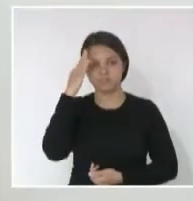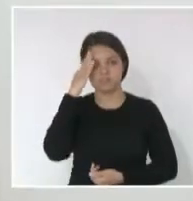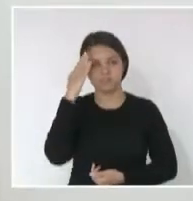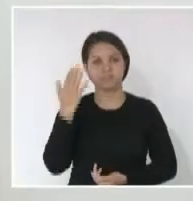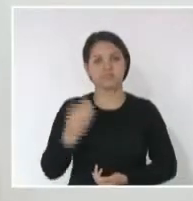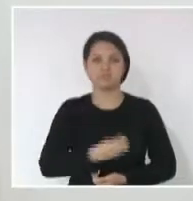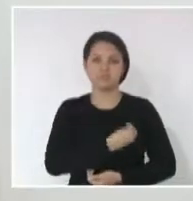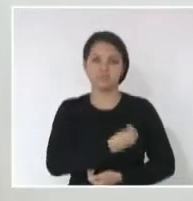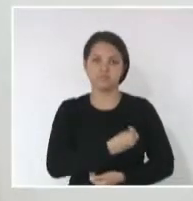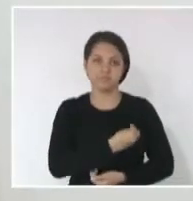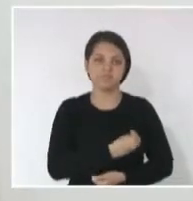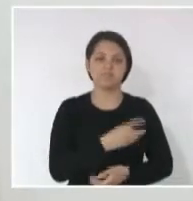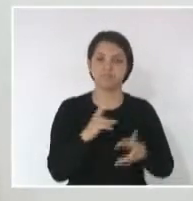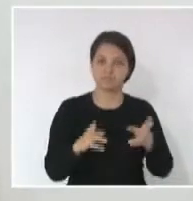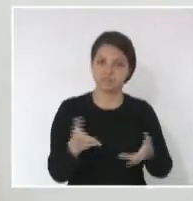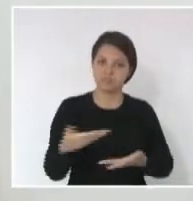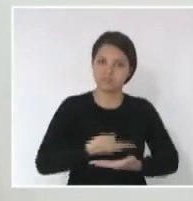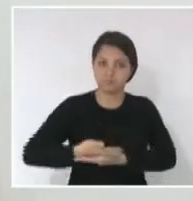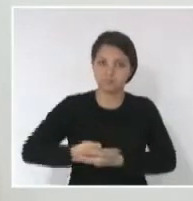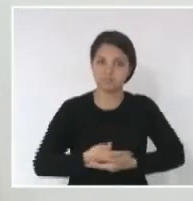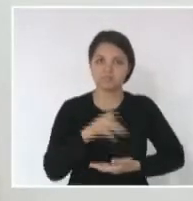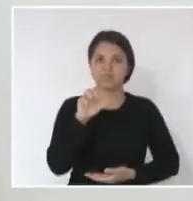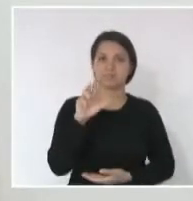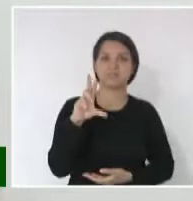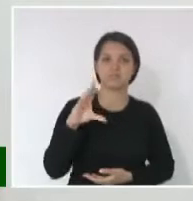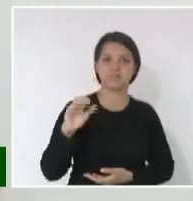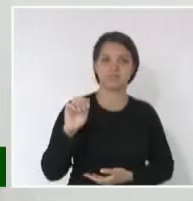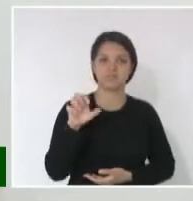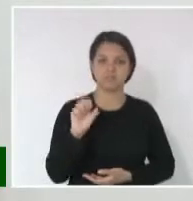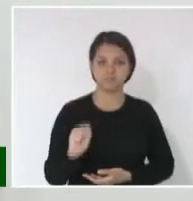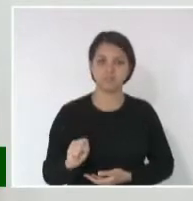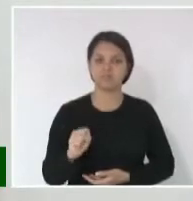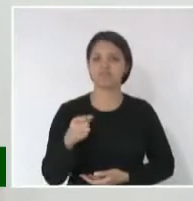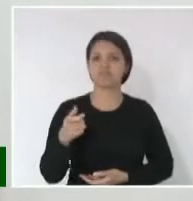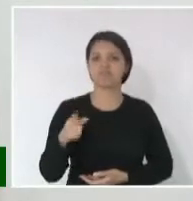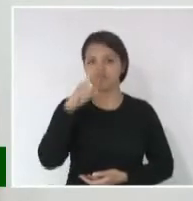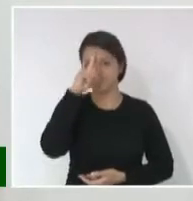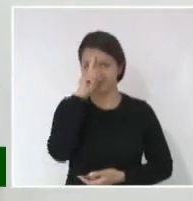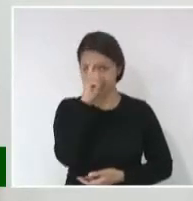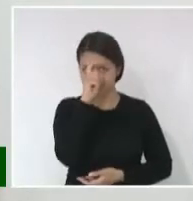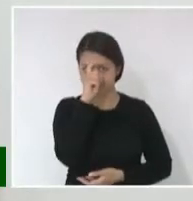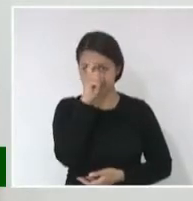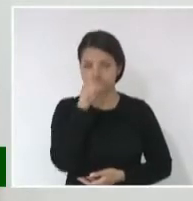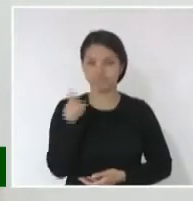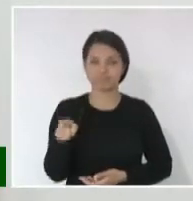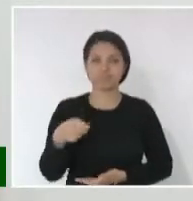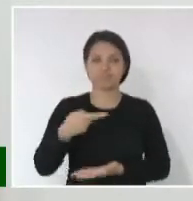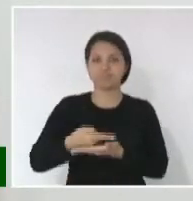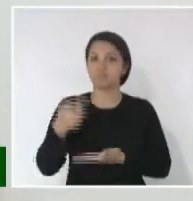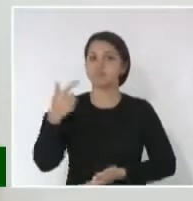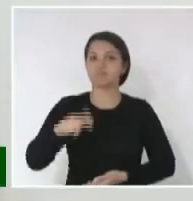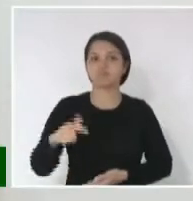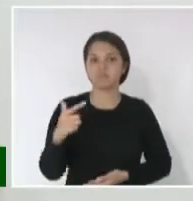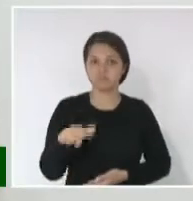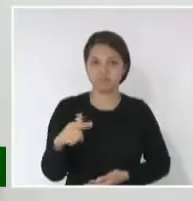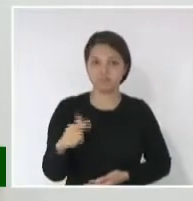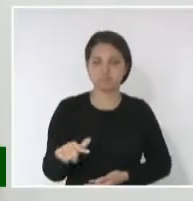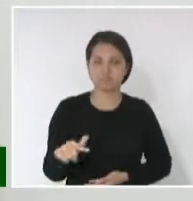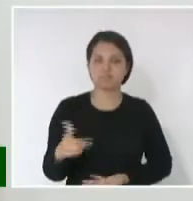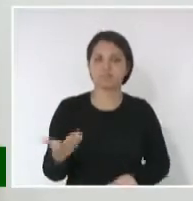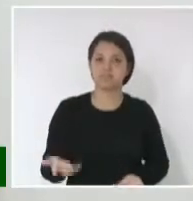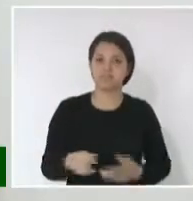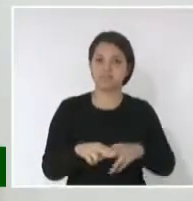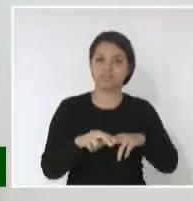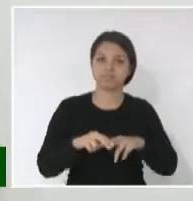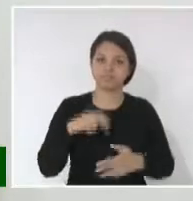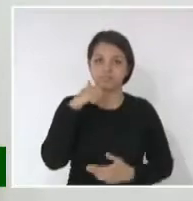o Lucas, que não tinha uma UTI neonatal no hospital público e que, portanto, ou a mãe